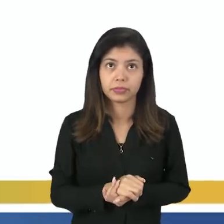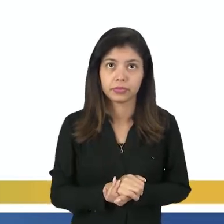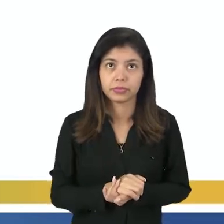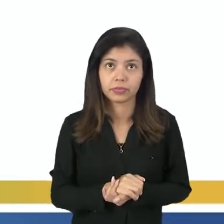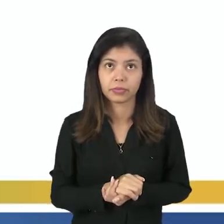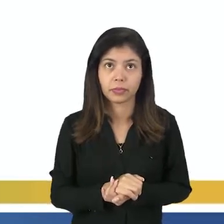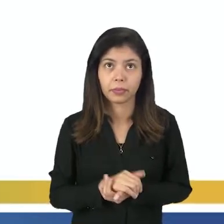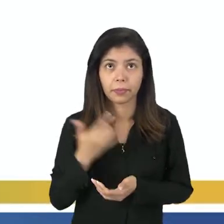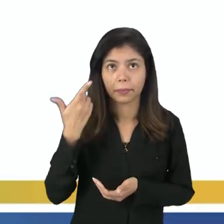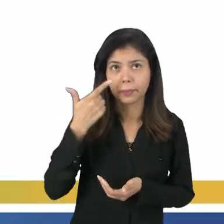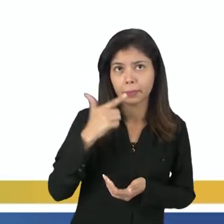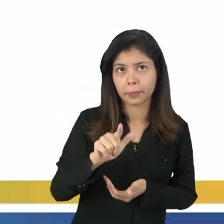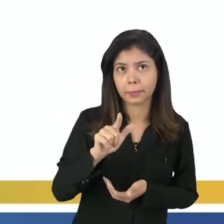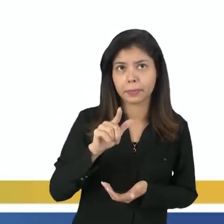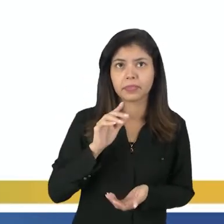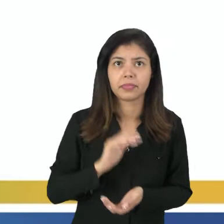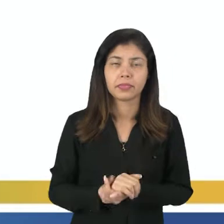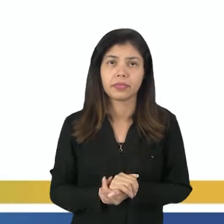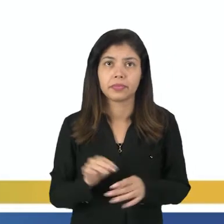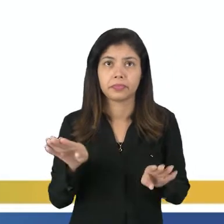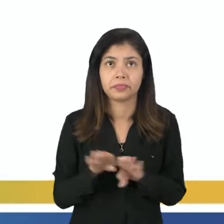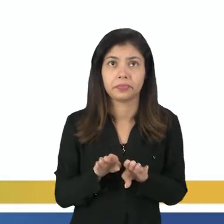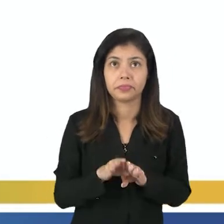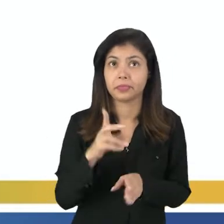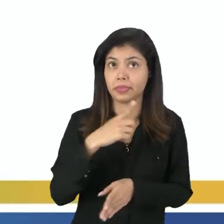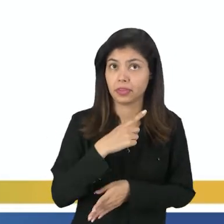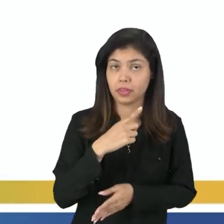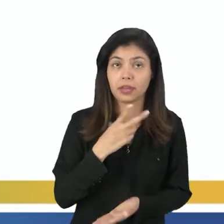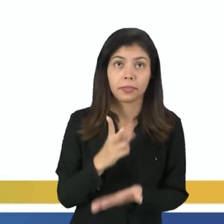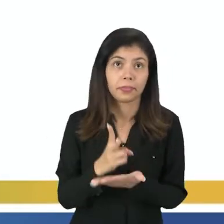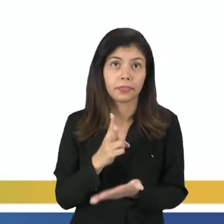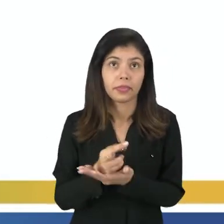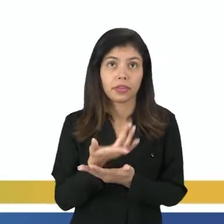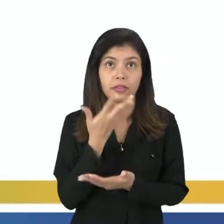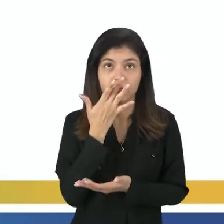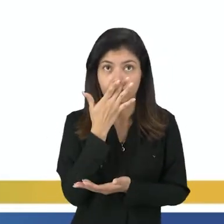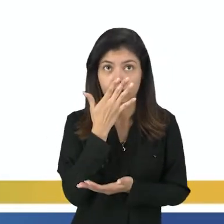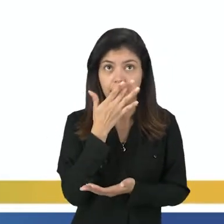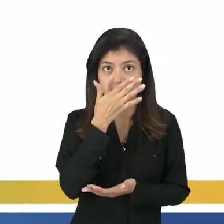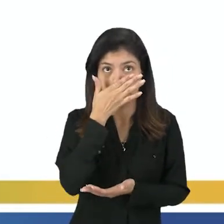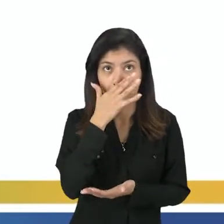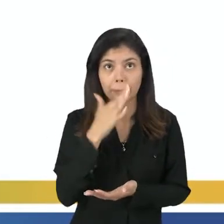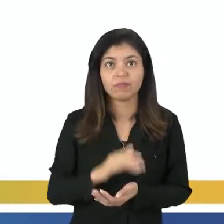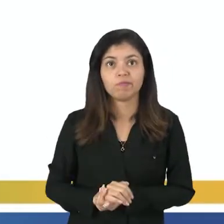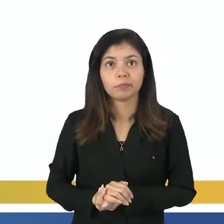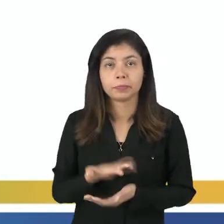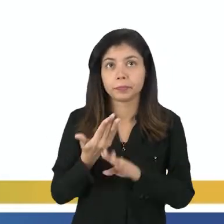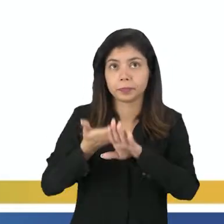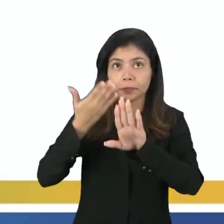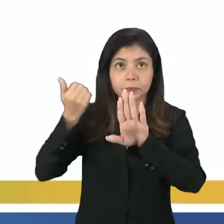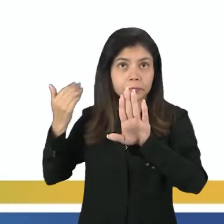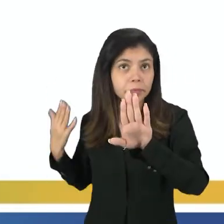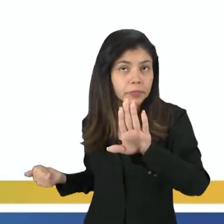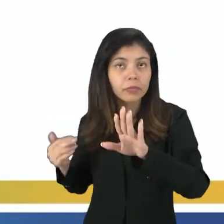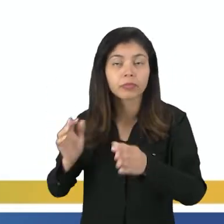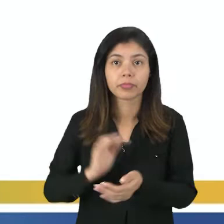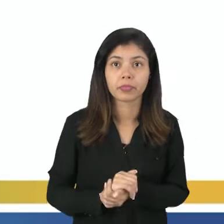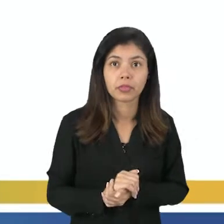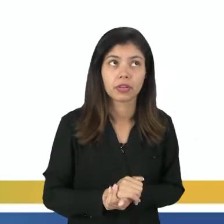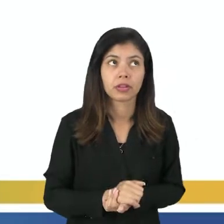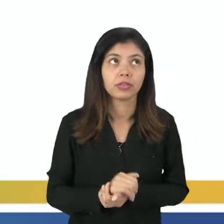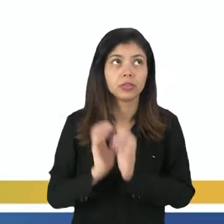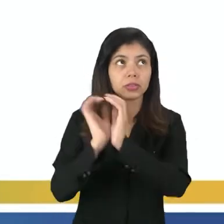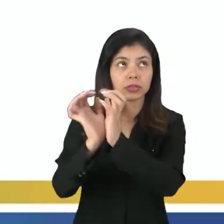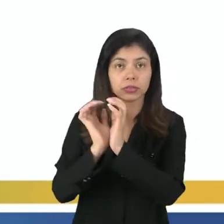E aí agora a gente consegue identificar que A e B possuem a mesma cor. Mas aqui antes, nosso cérebro